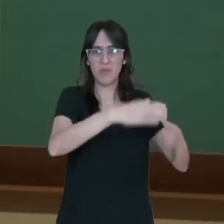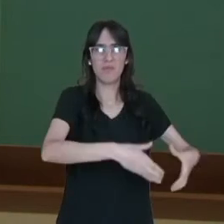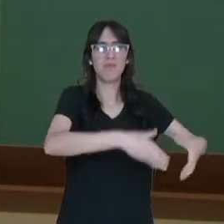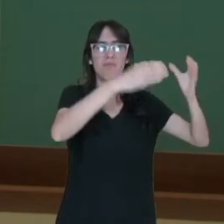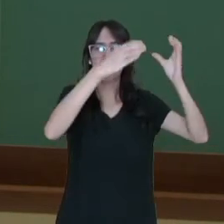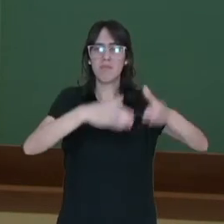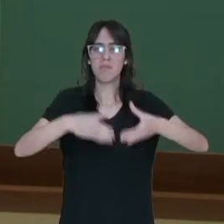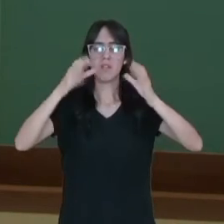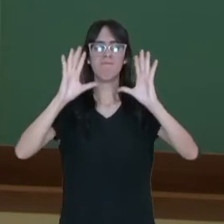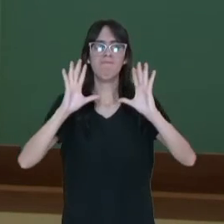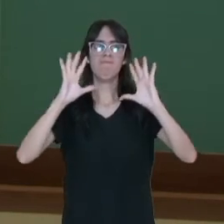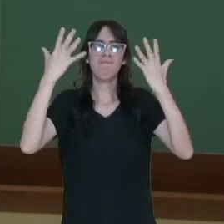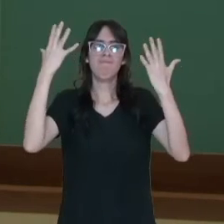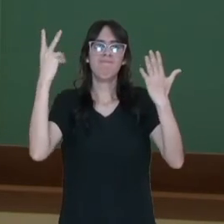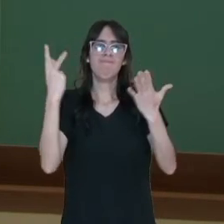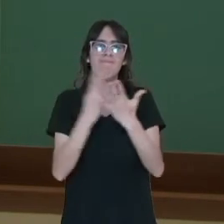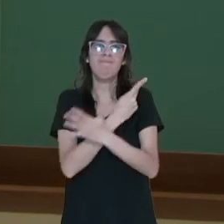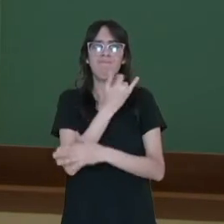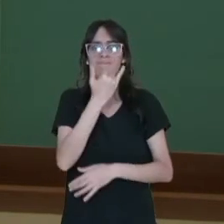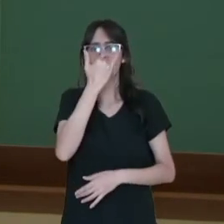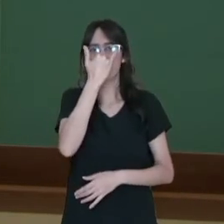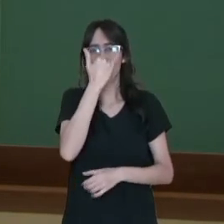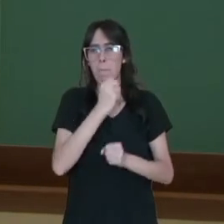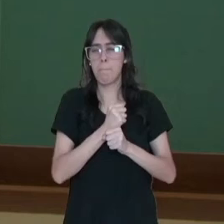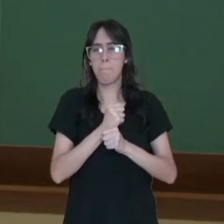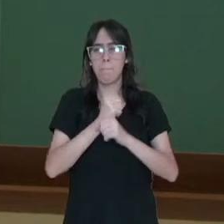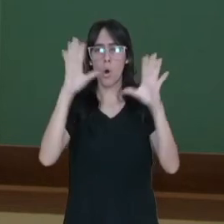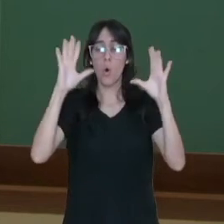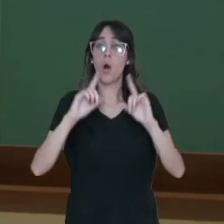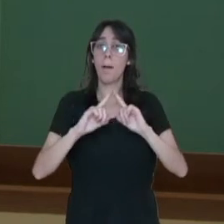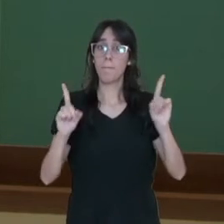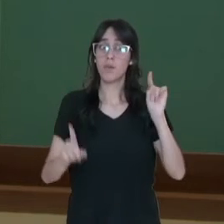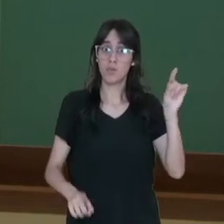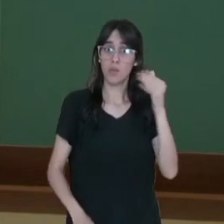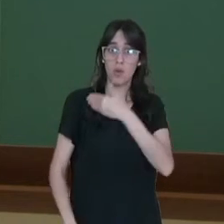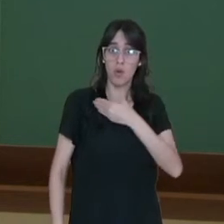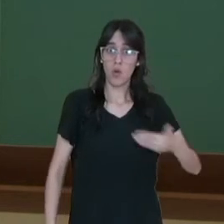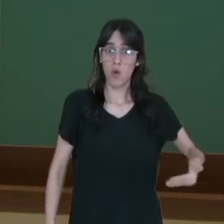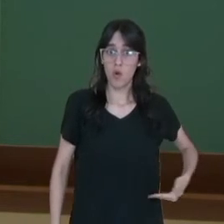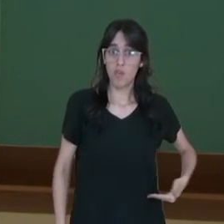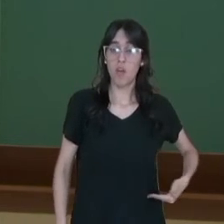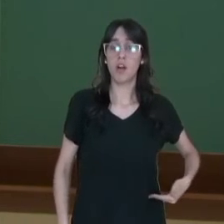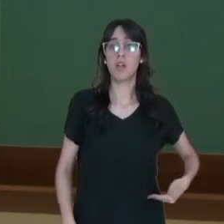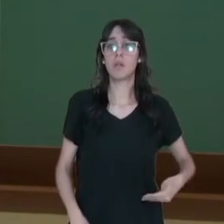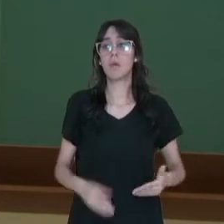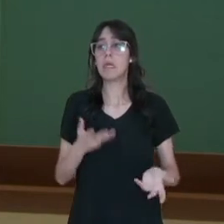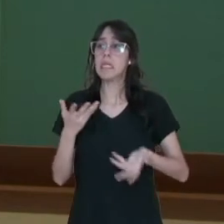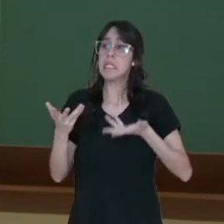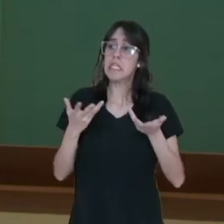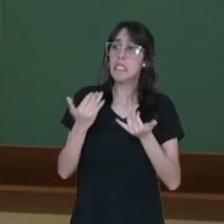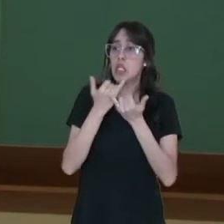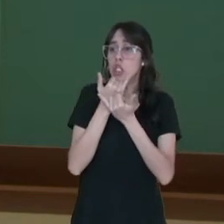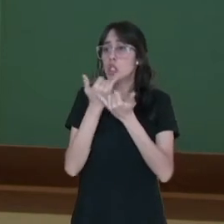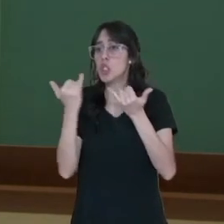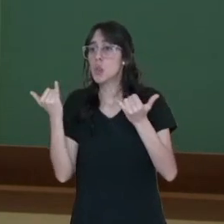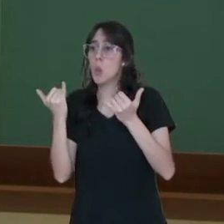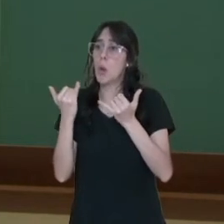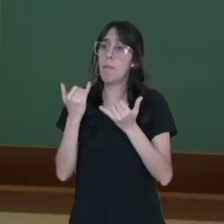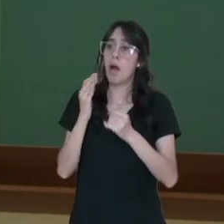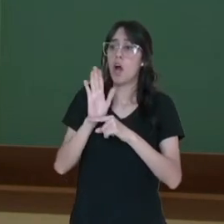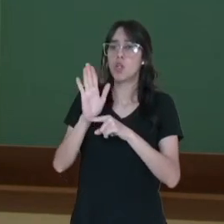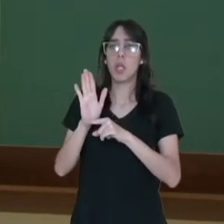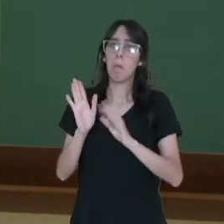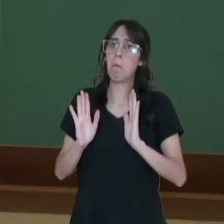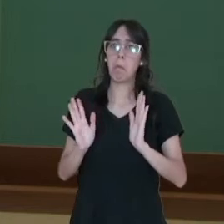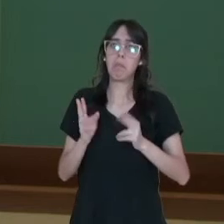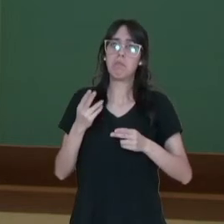nuclear. Porém, o governo da União Soviética demorou a reconhecer o acidente, reconhecer as causas, e isso gerou uma